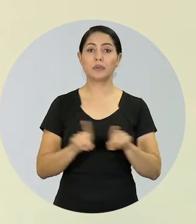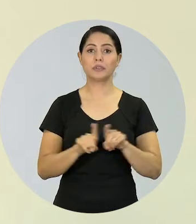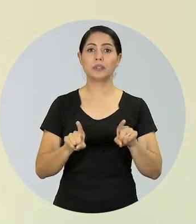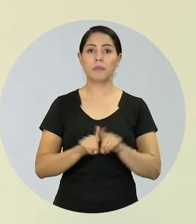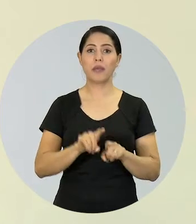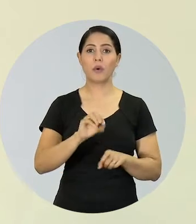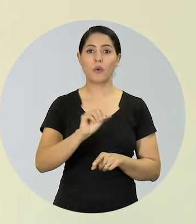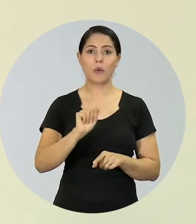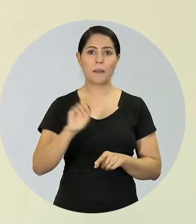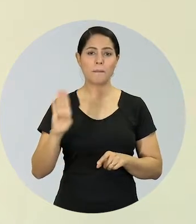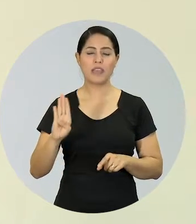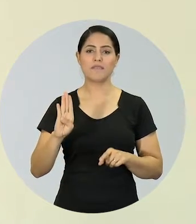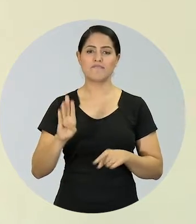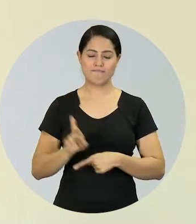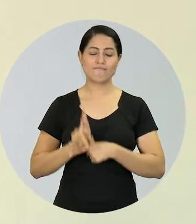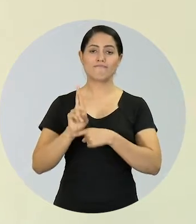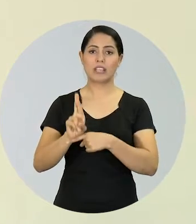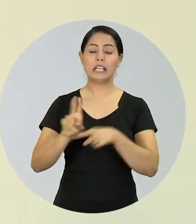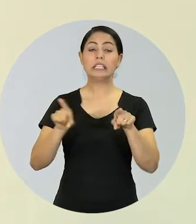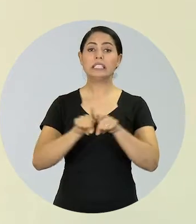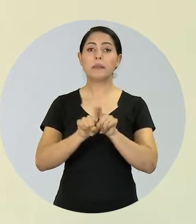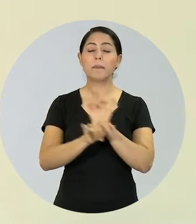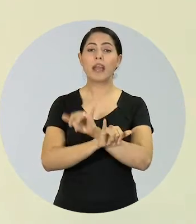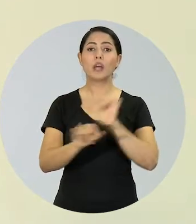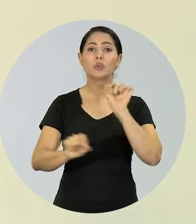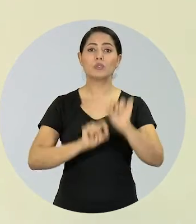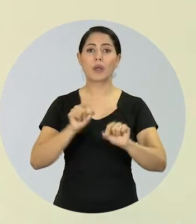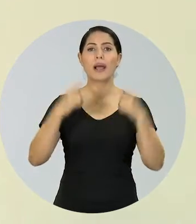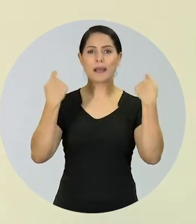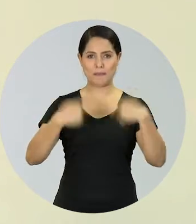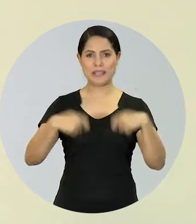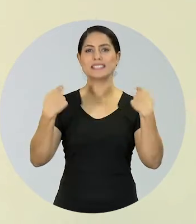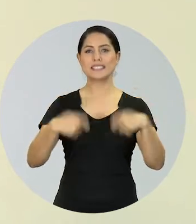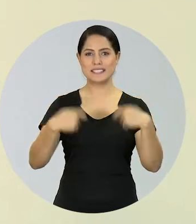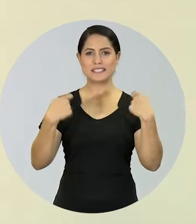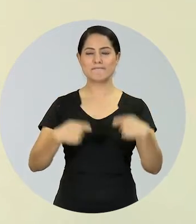a Ordem dos Advogados do Brasil e exercer a necessária